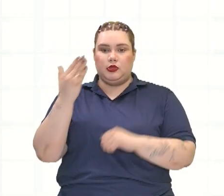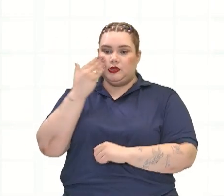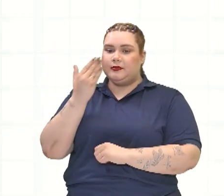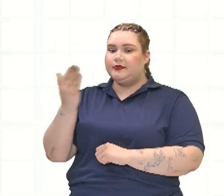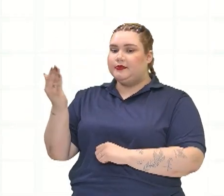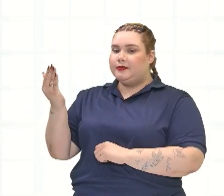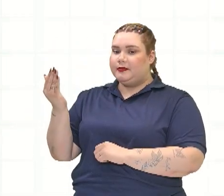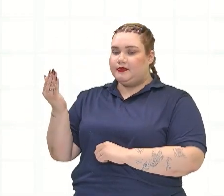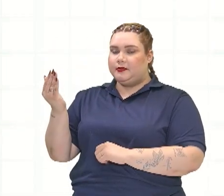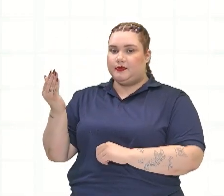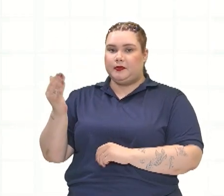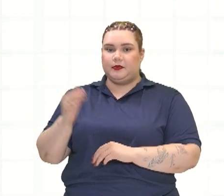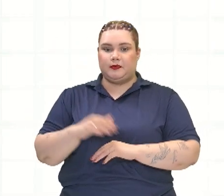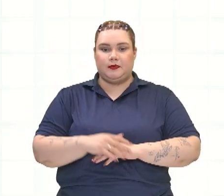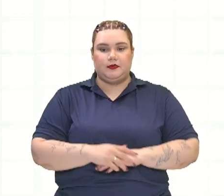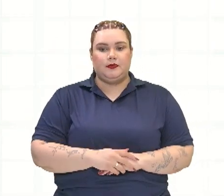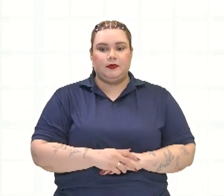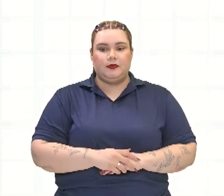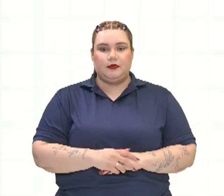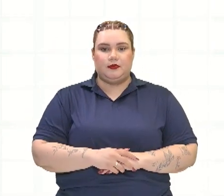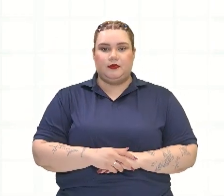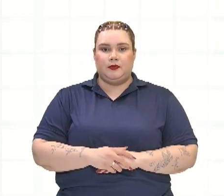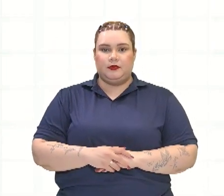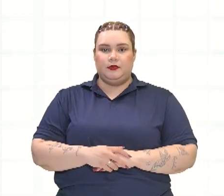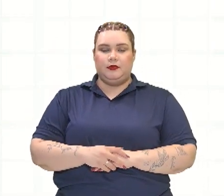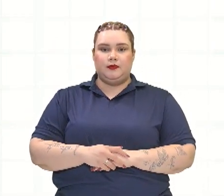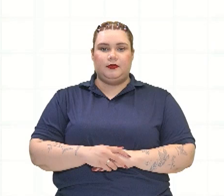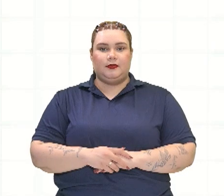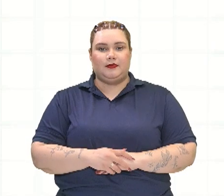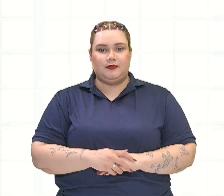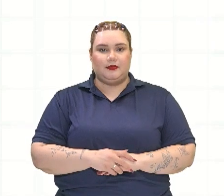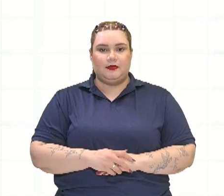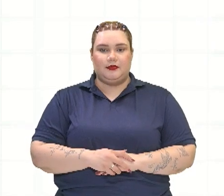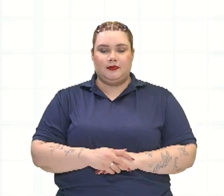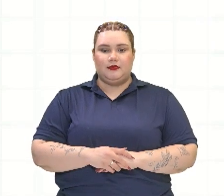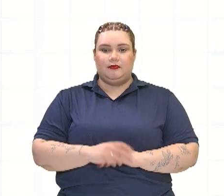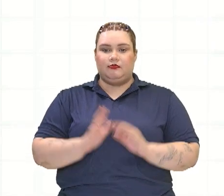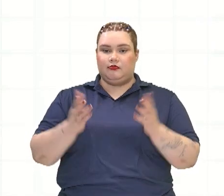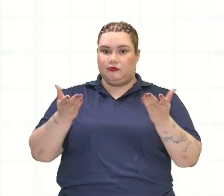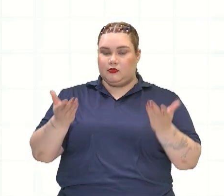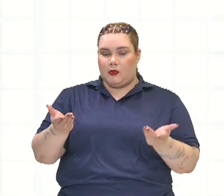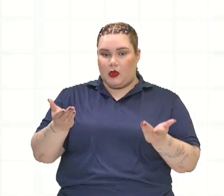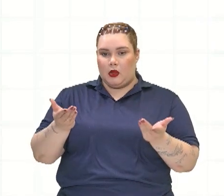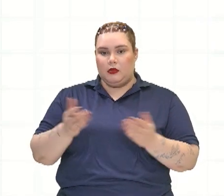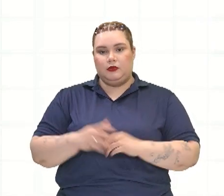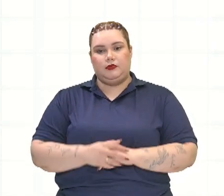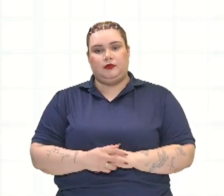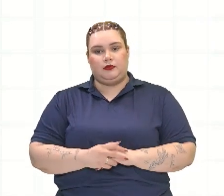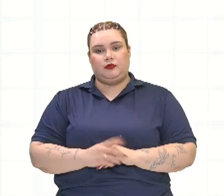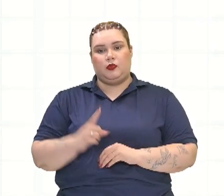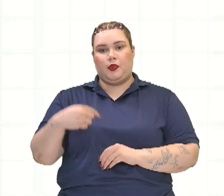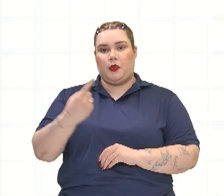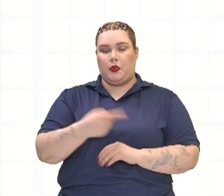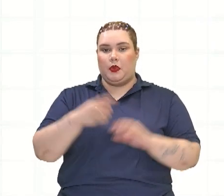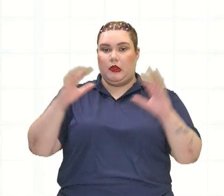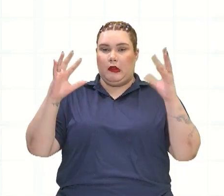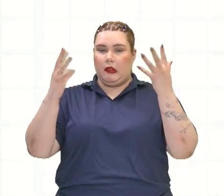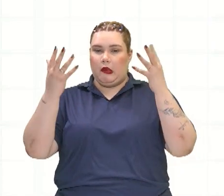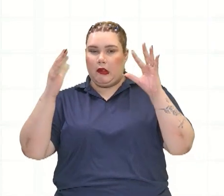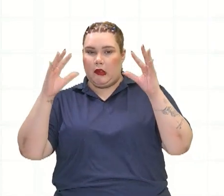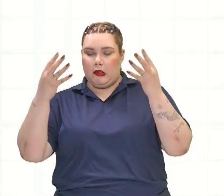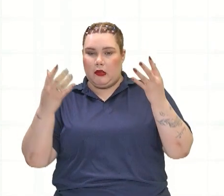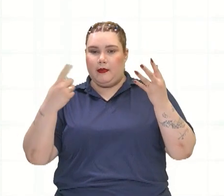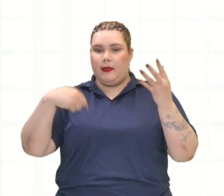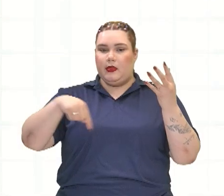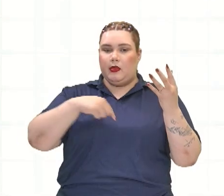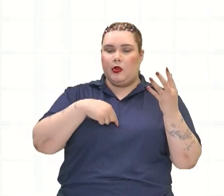o monsônico, o semiárido e o desértico, né? Então, o nosso clima, né, que a gente